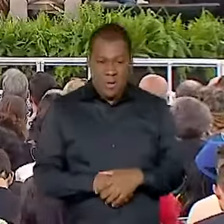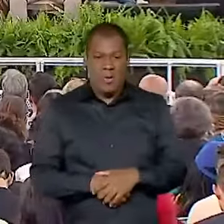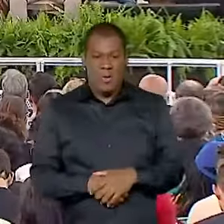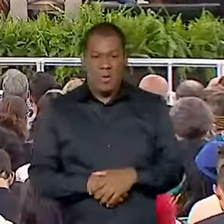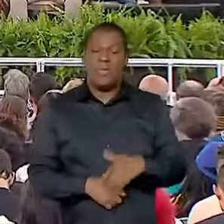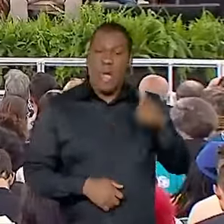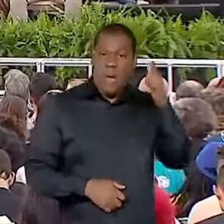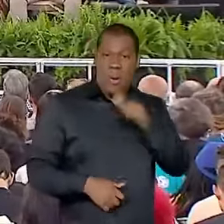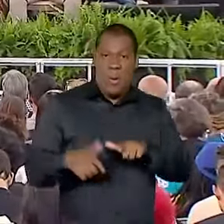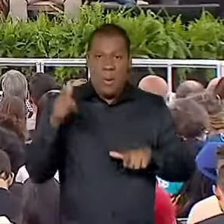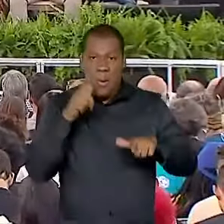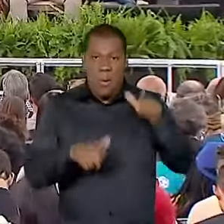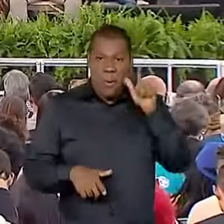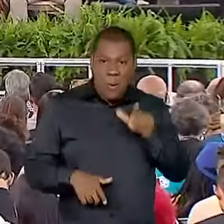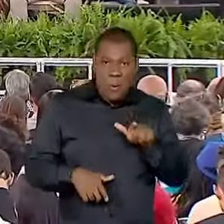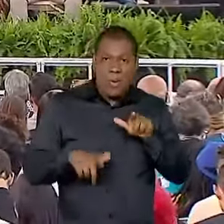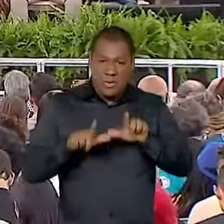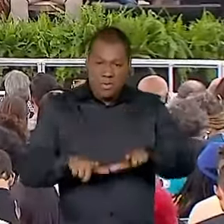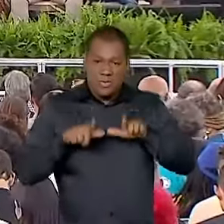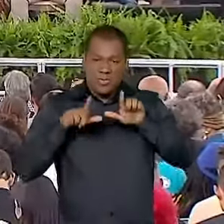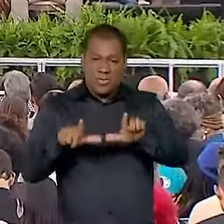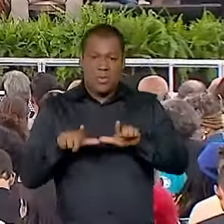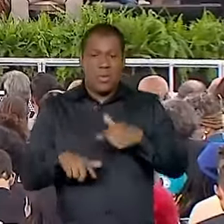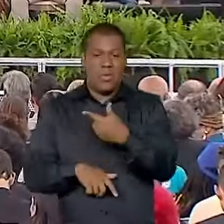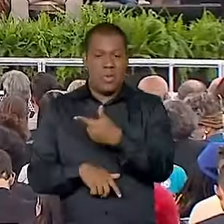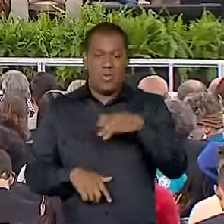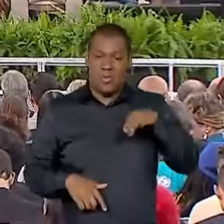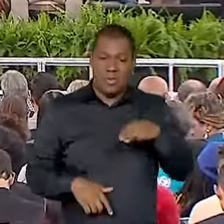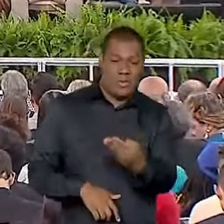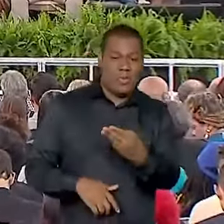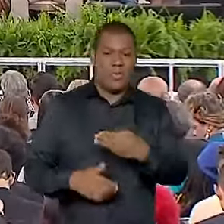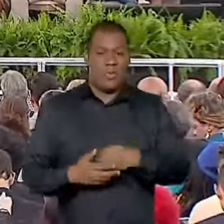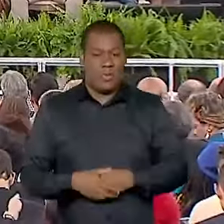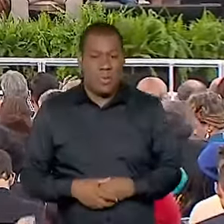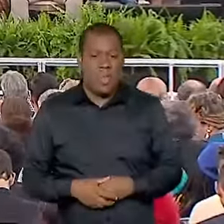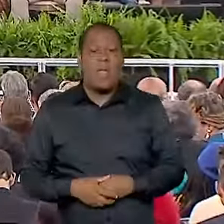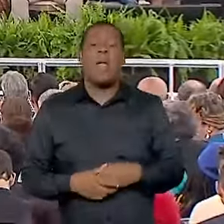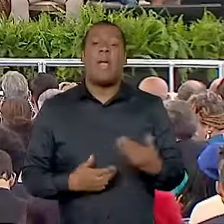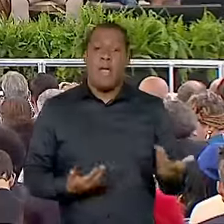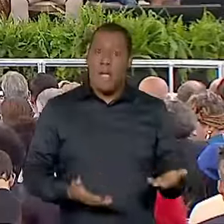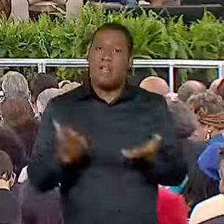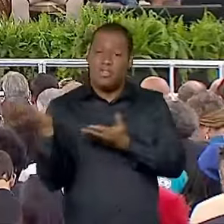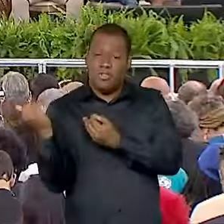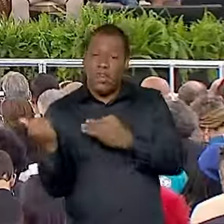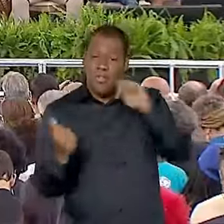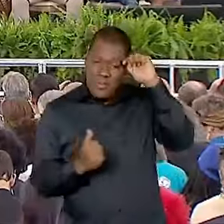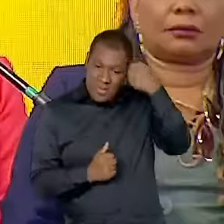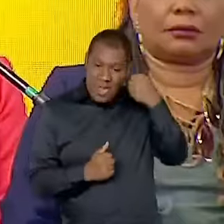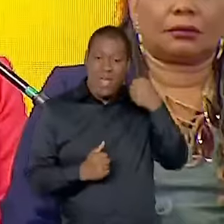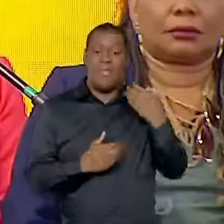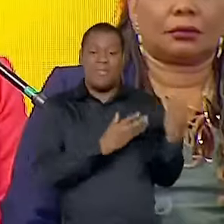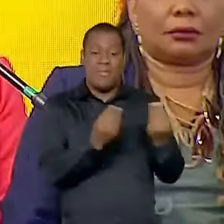títulos. Muitos daqui votaram uma primeira vez no senhor. E é por isso que